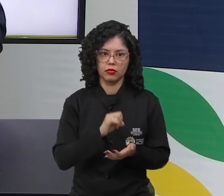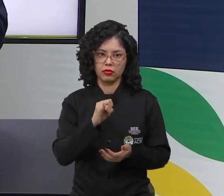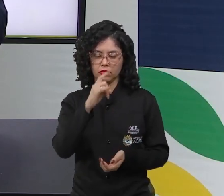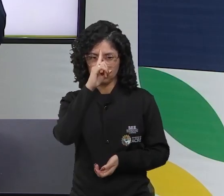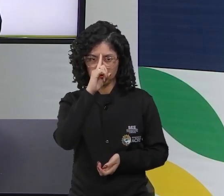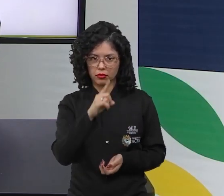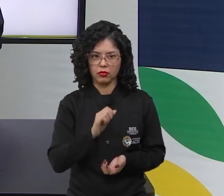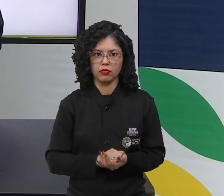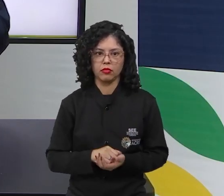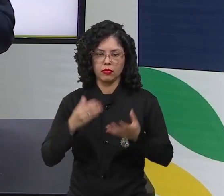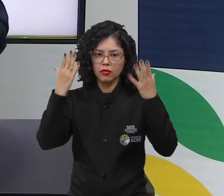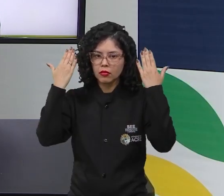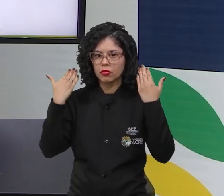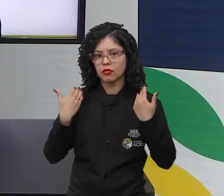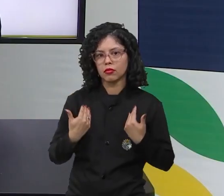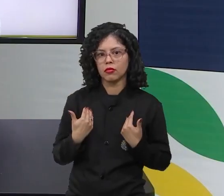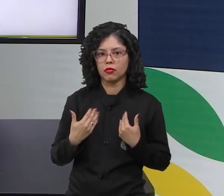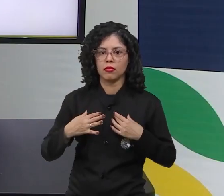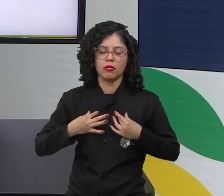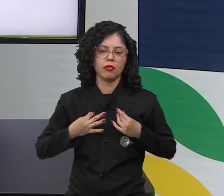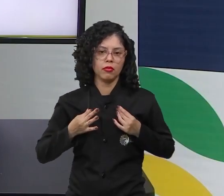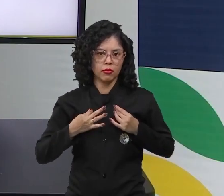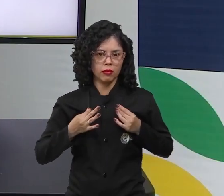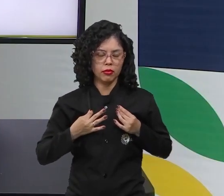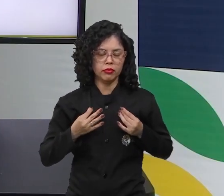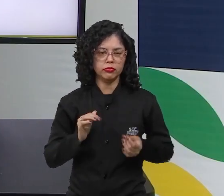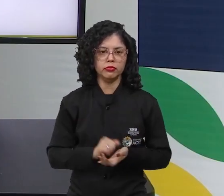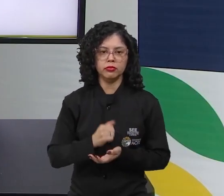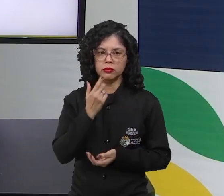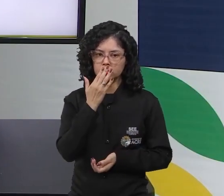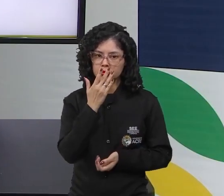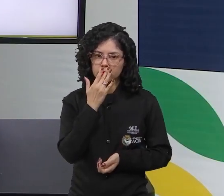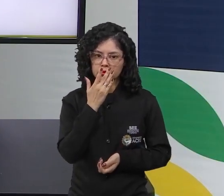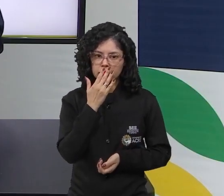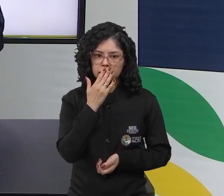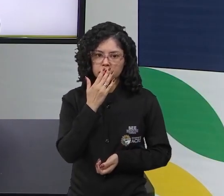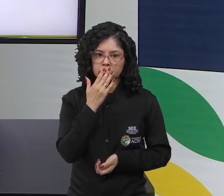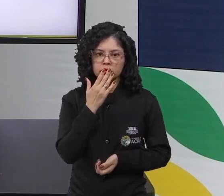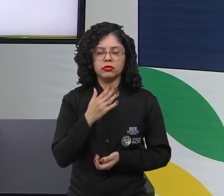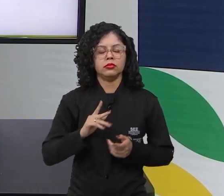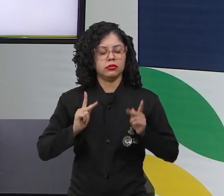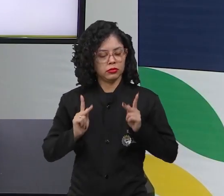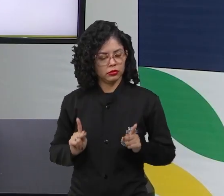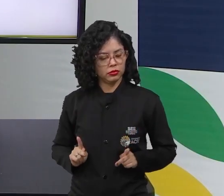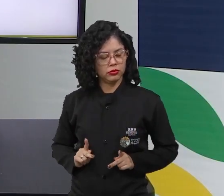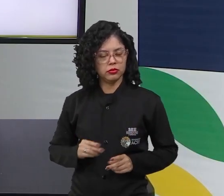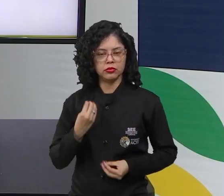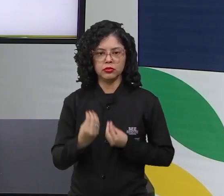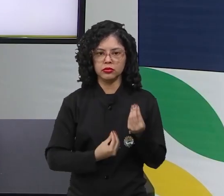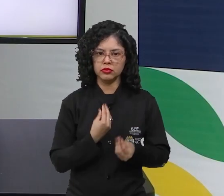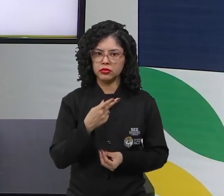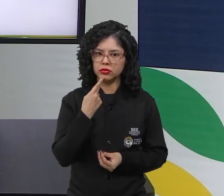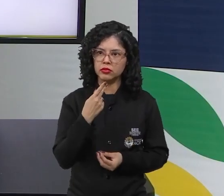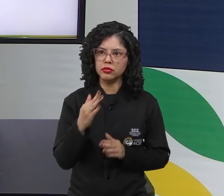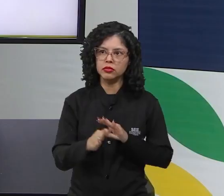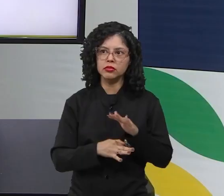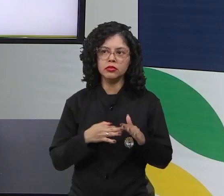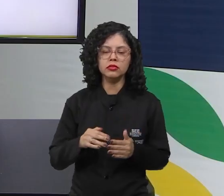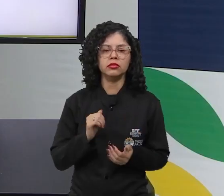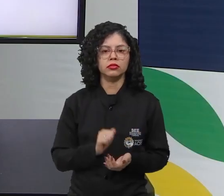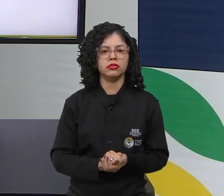pensa no cabelo, se pensa na roupa, na cor da roupa, na postura, na forma como se fala,